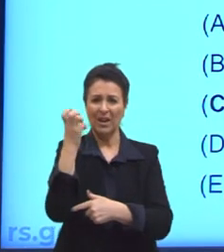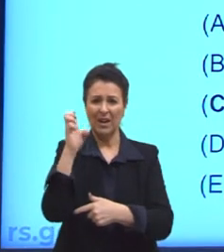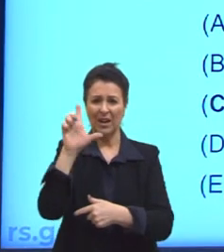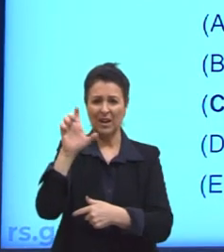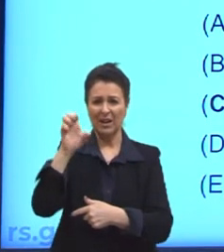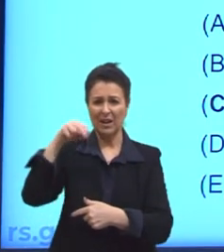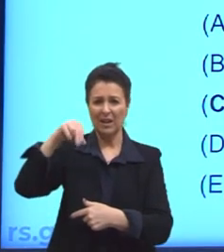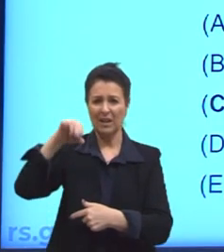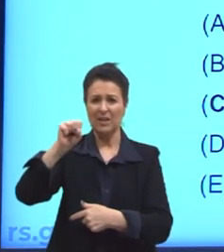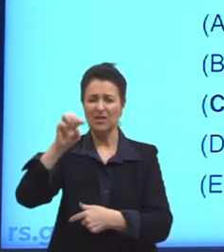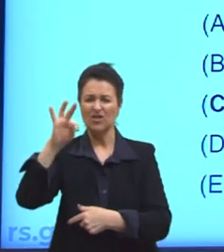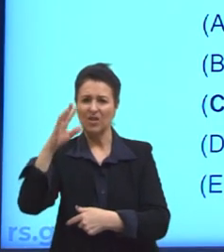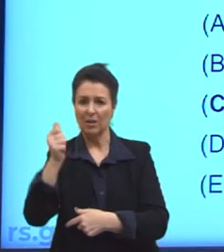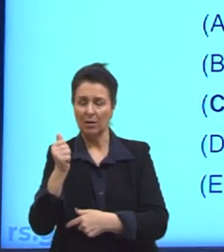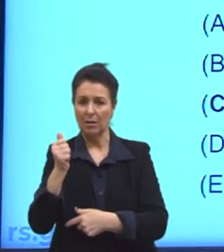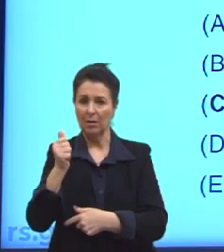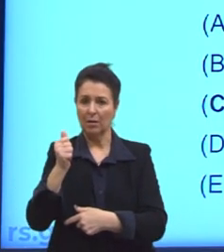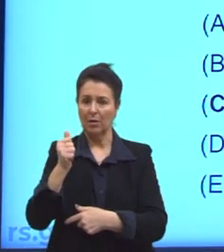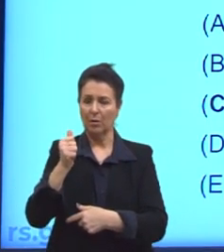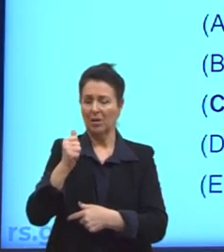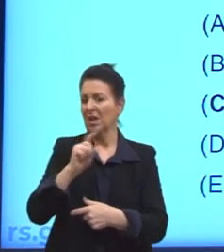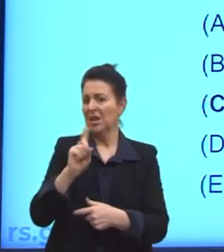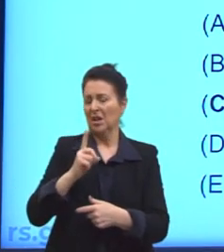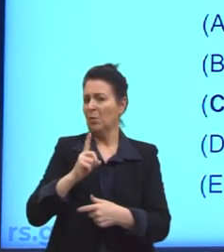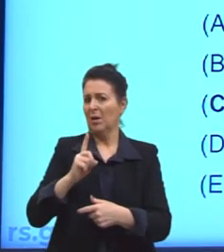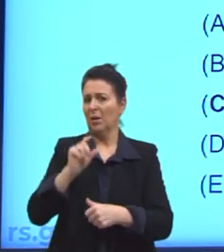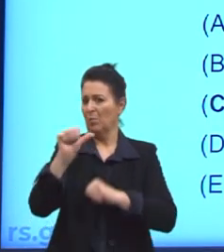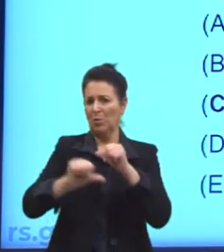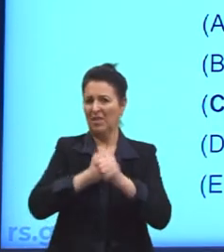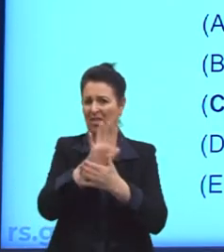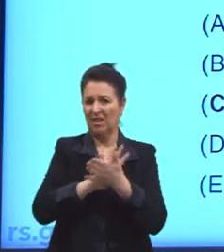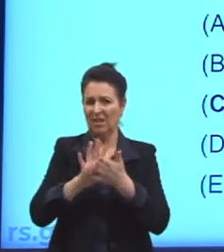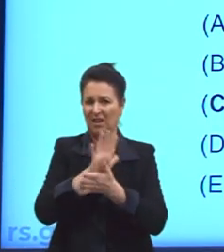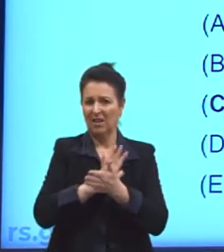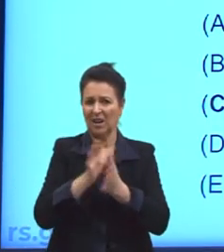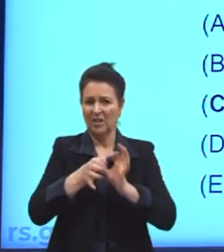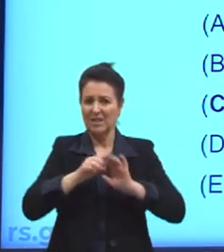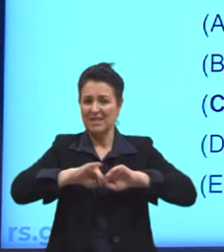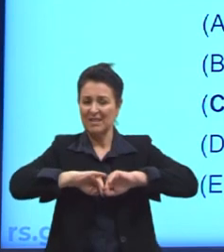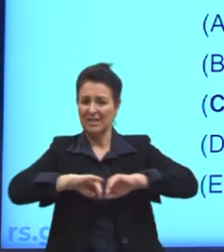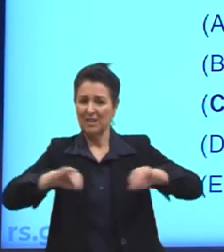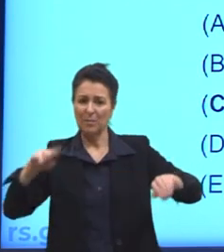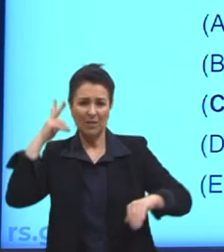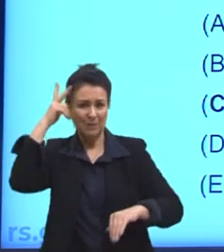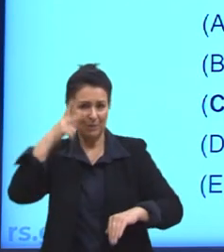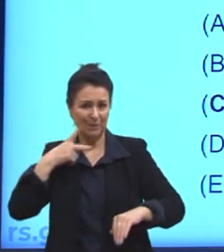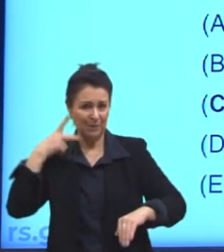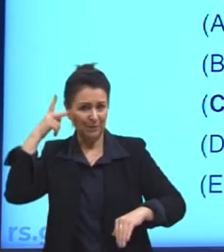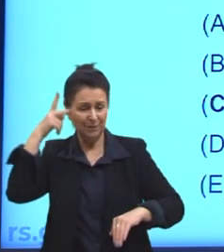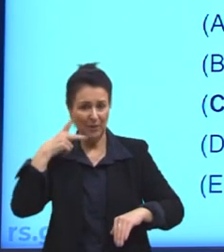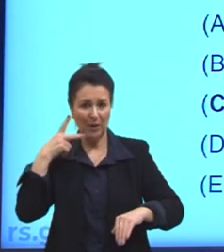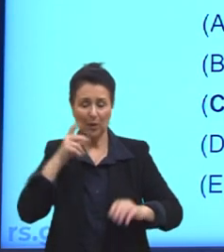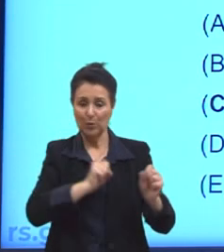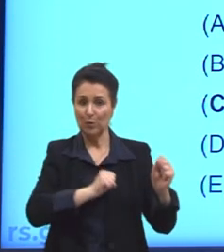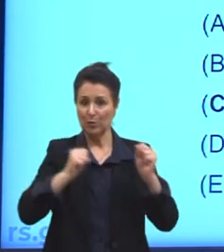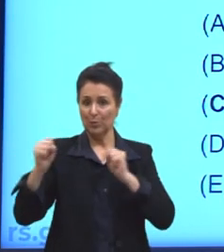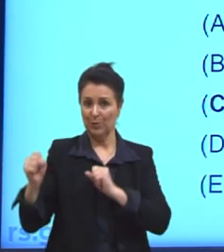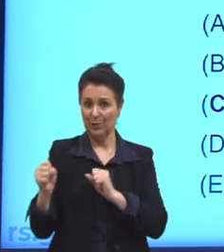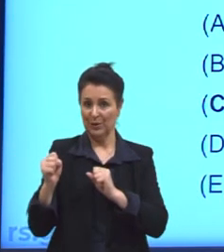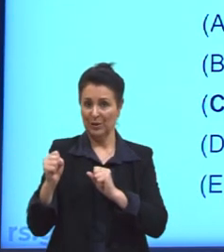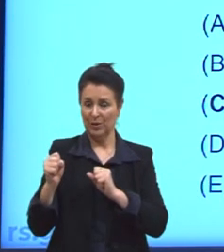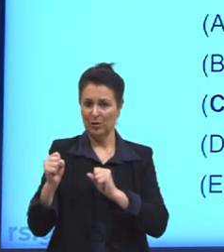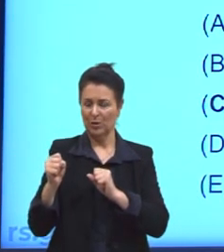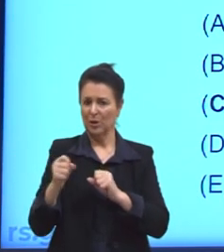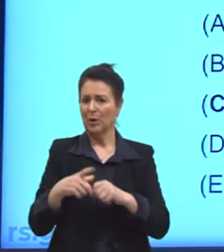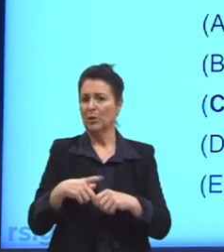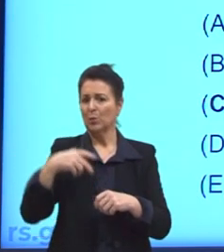São Tomás de Aquino quer reformar não né disso a senhora relação política entre os poderes temporal e espiritual também não